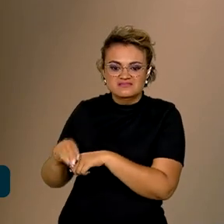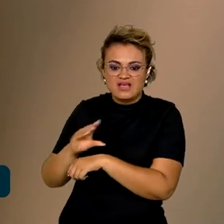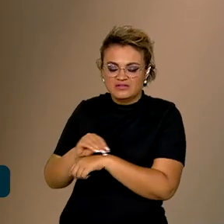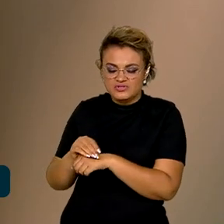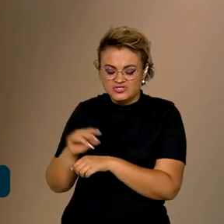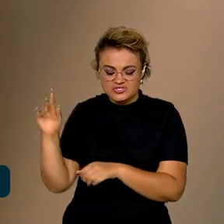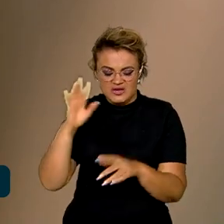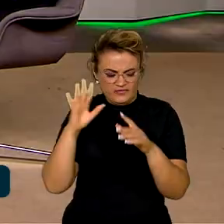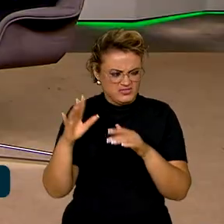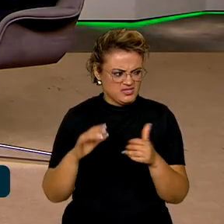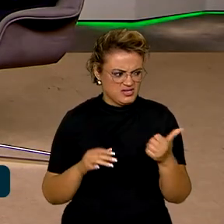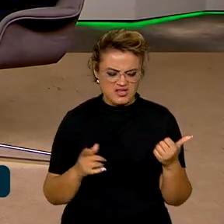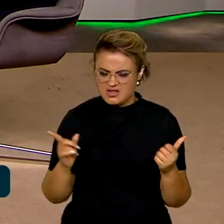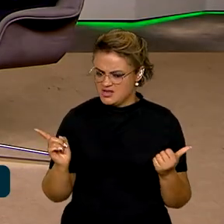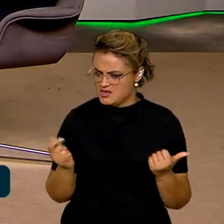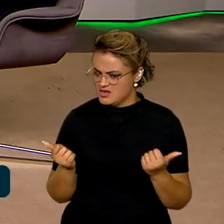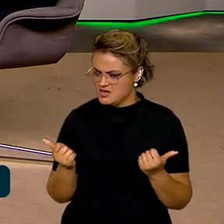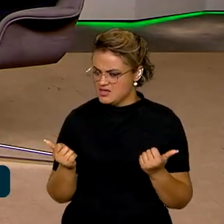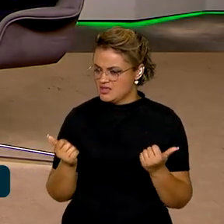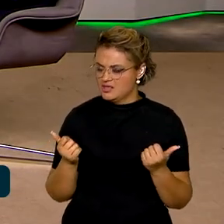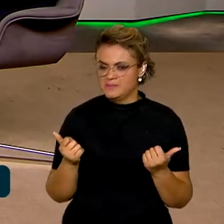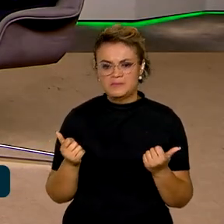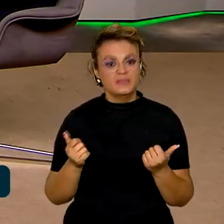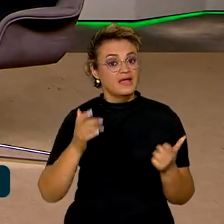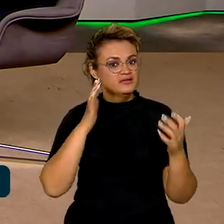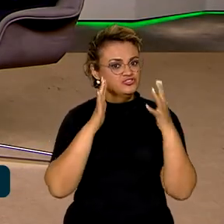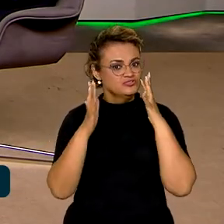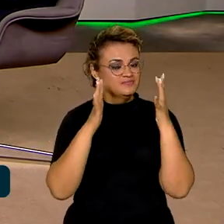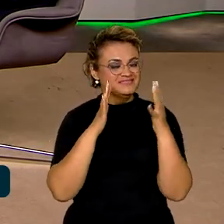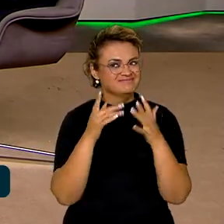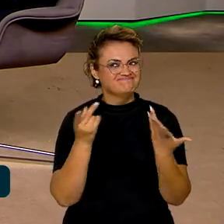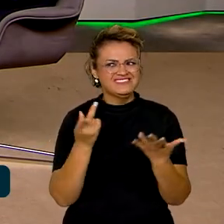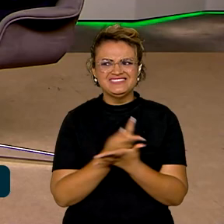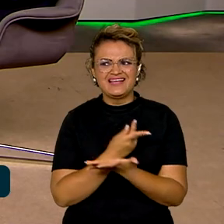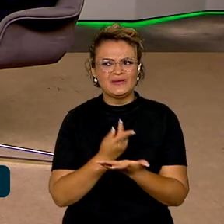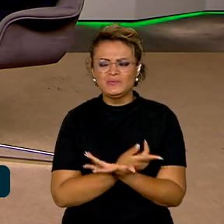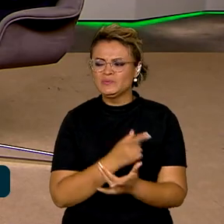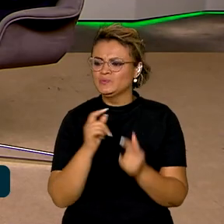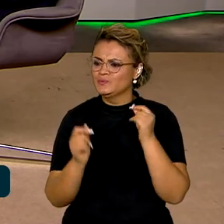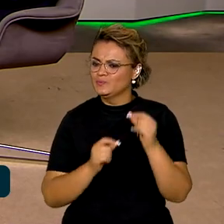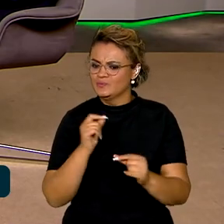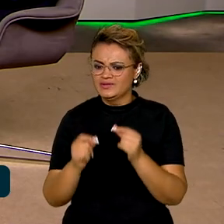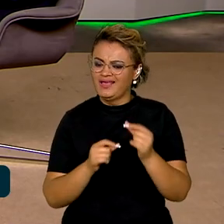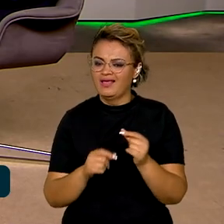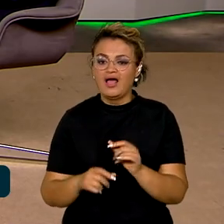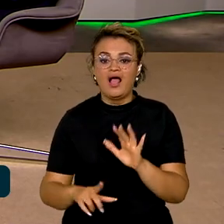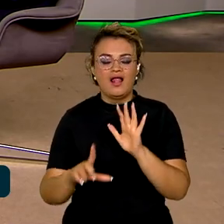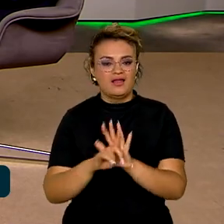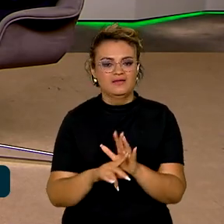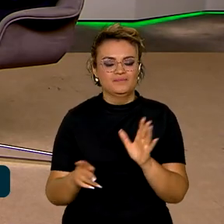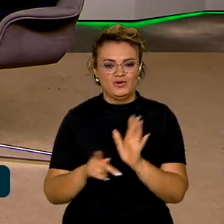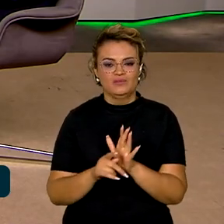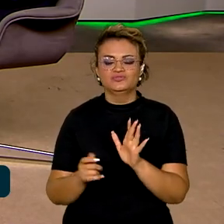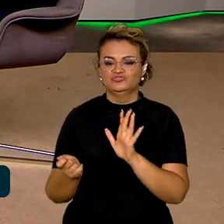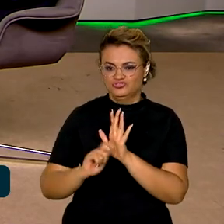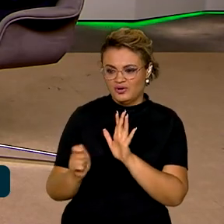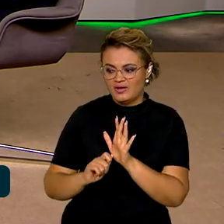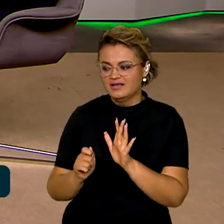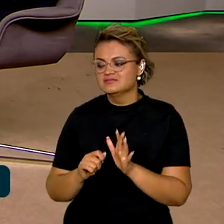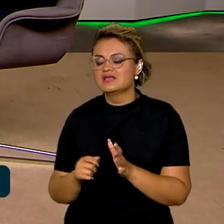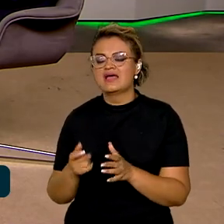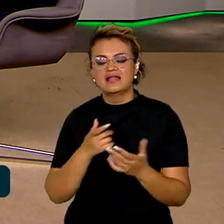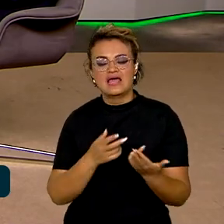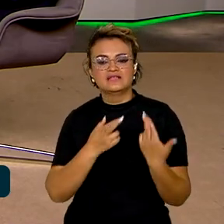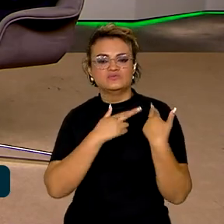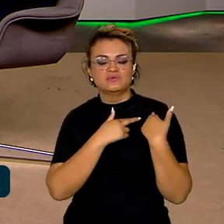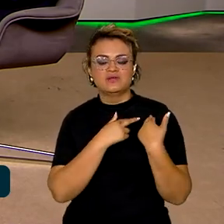faz refletir sobre o que estamos fazendo de errado, né? Então, a lei de drogas, ela é responsável por